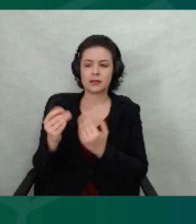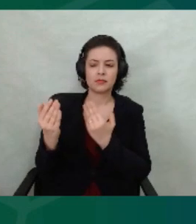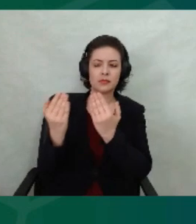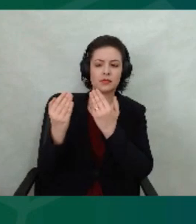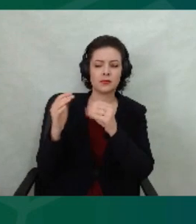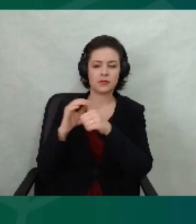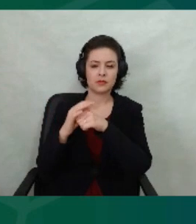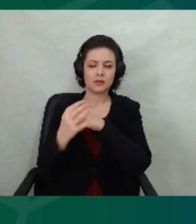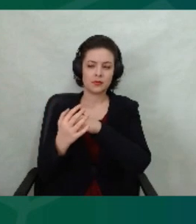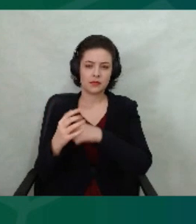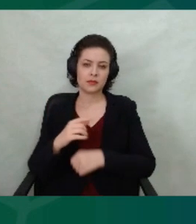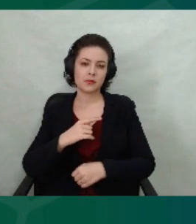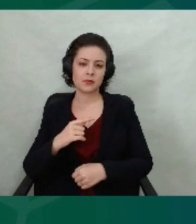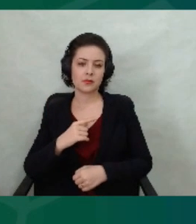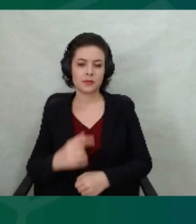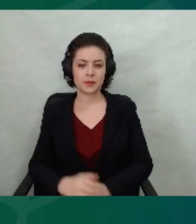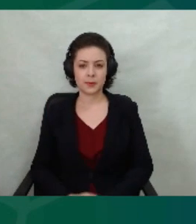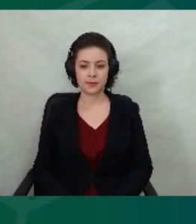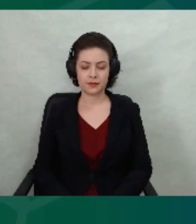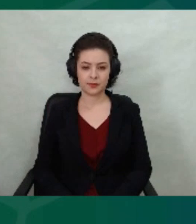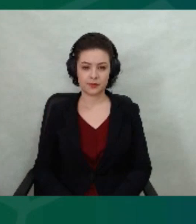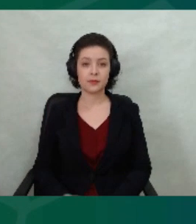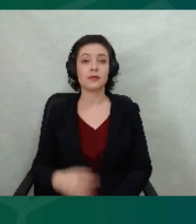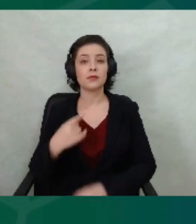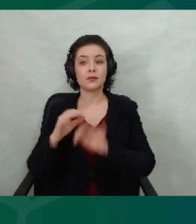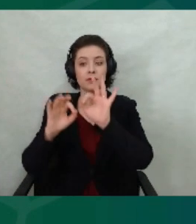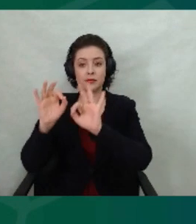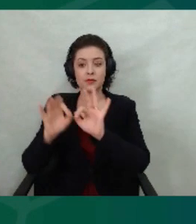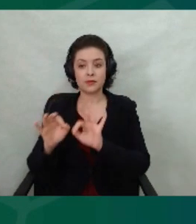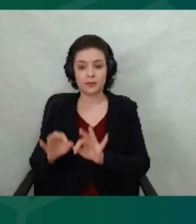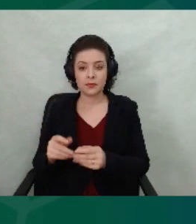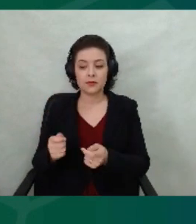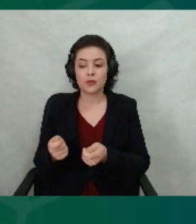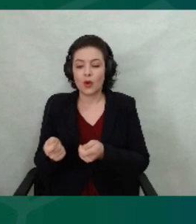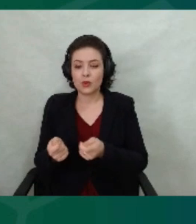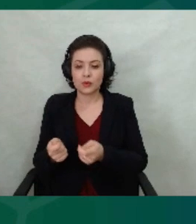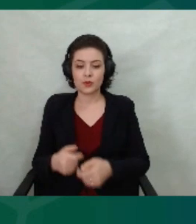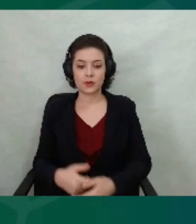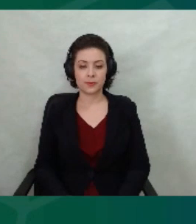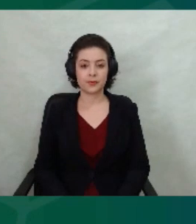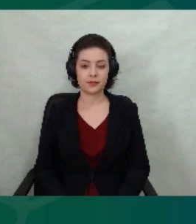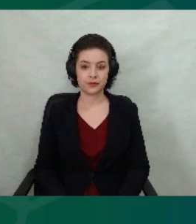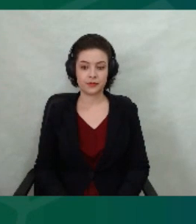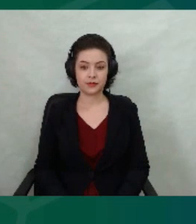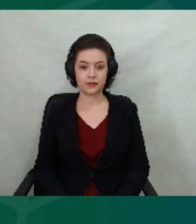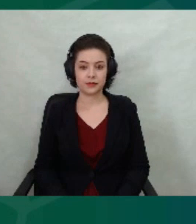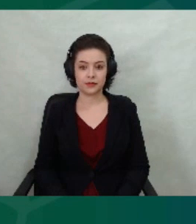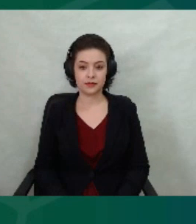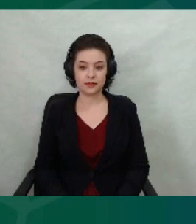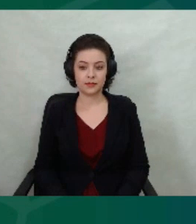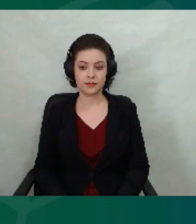gente elaborou medidas de prevenção e controle, pode passar o próximo, por favor.